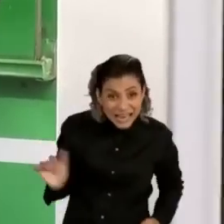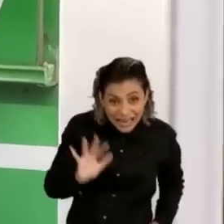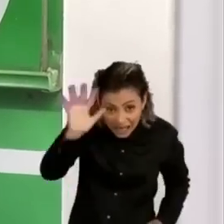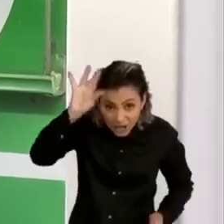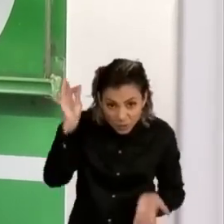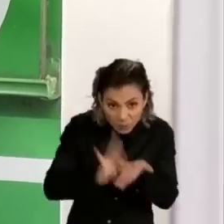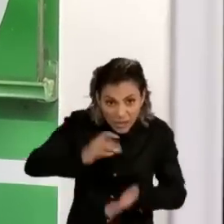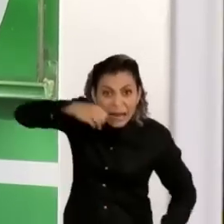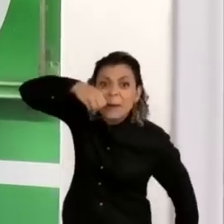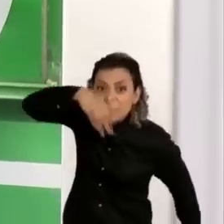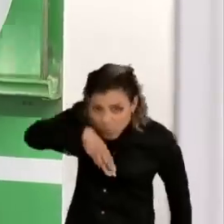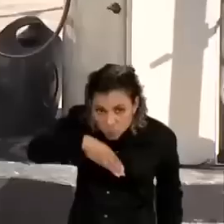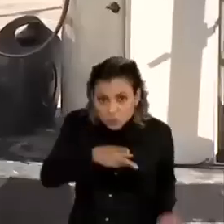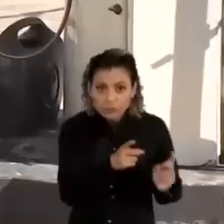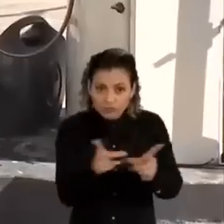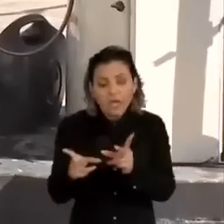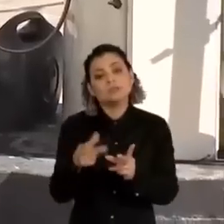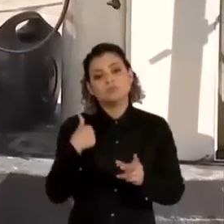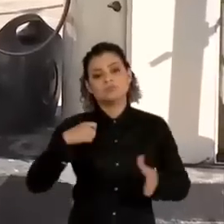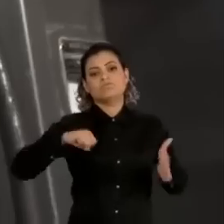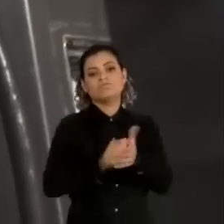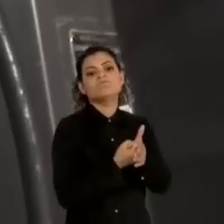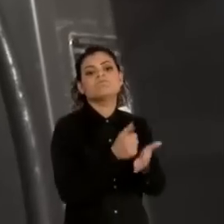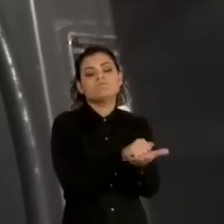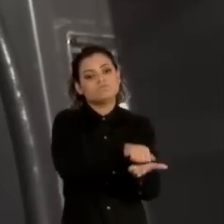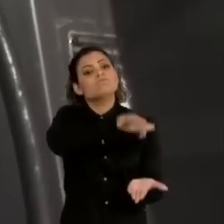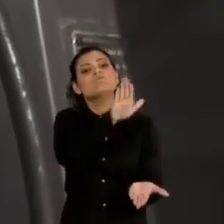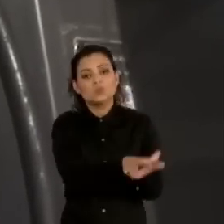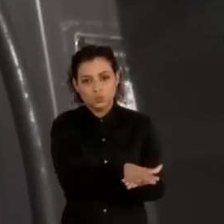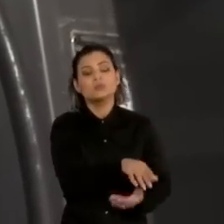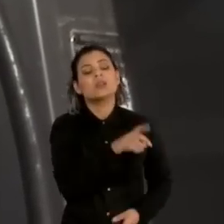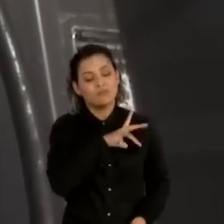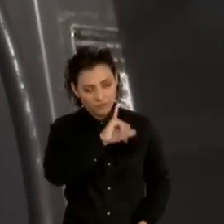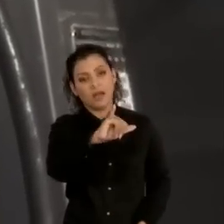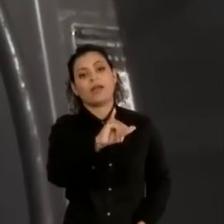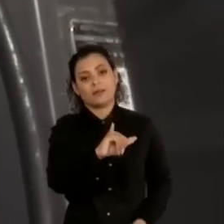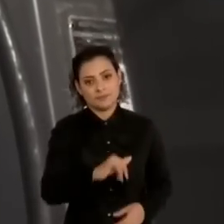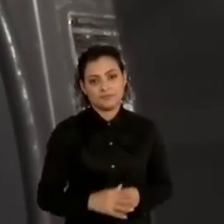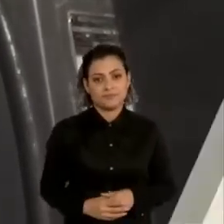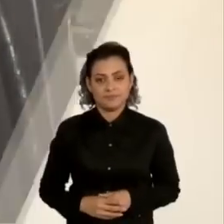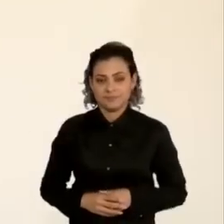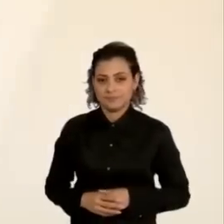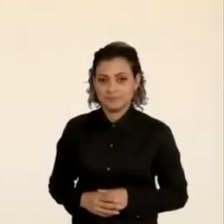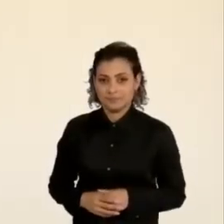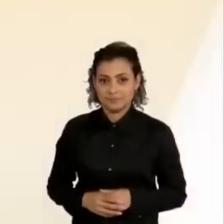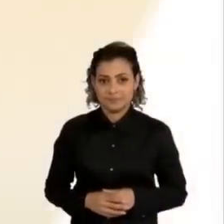identificadas práticas de preços abusivos, os postos podem ser multados.